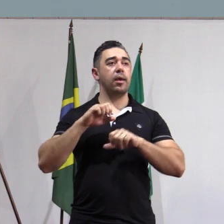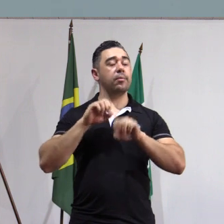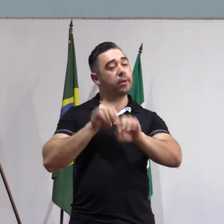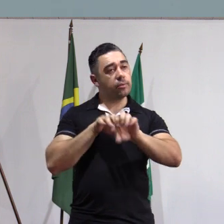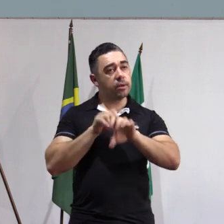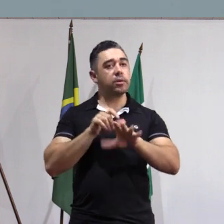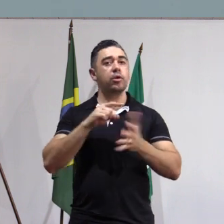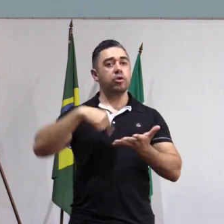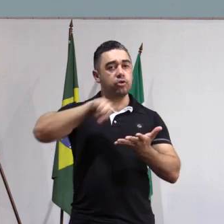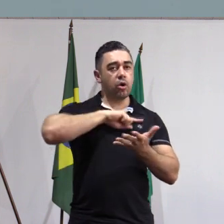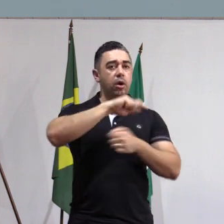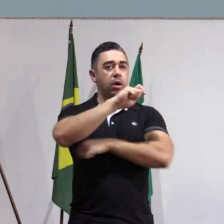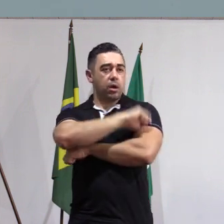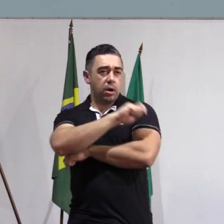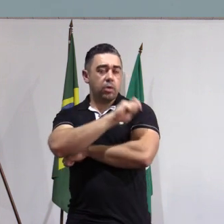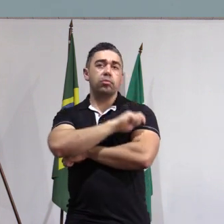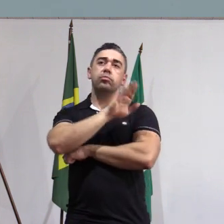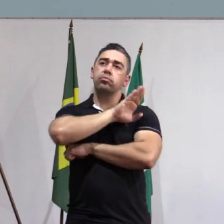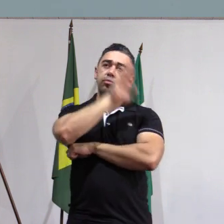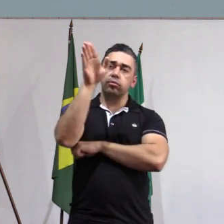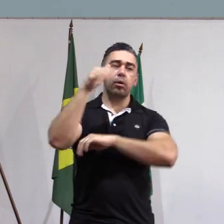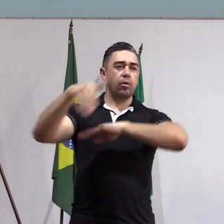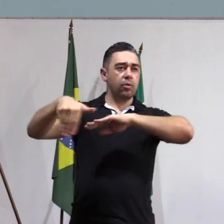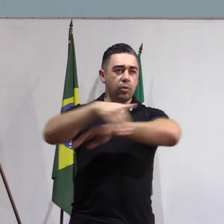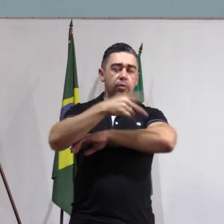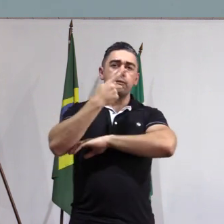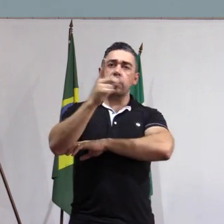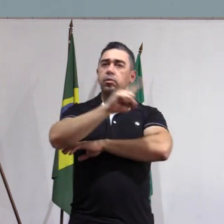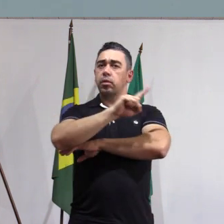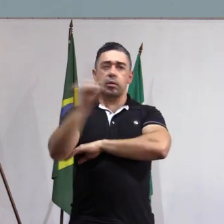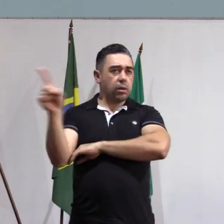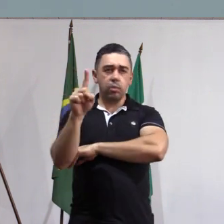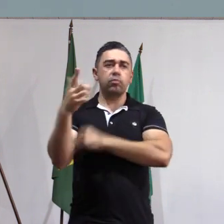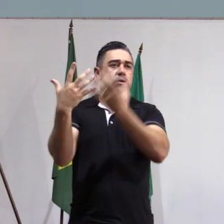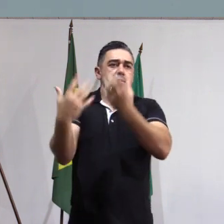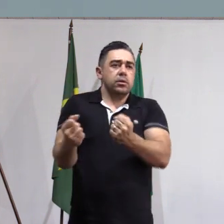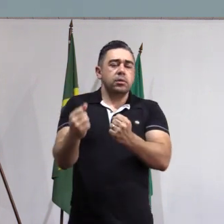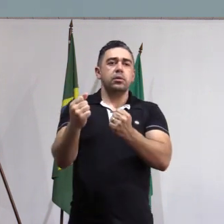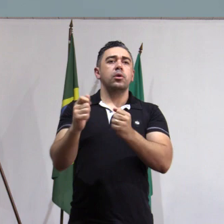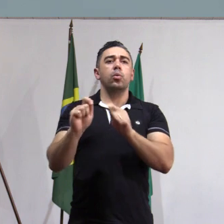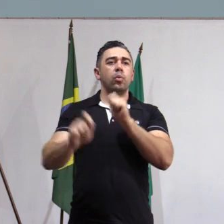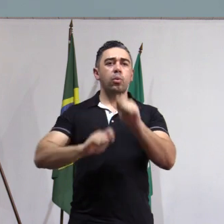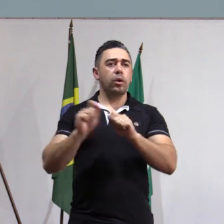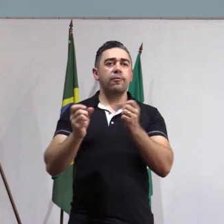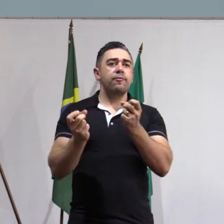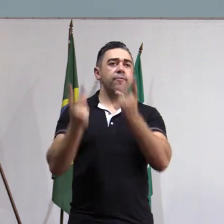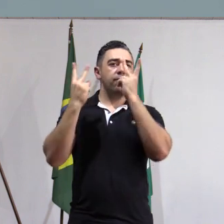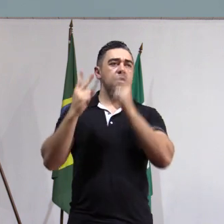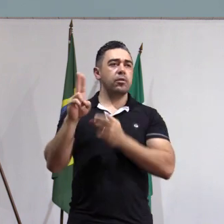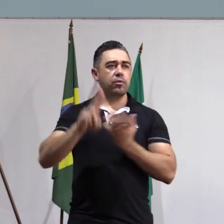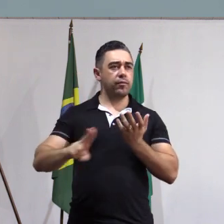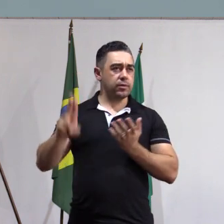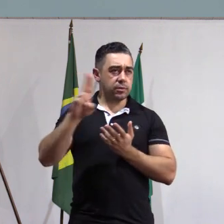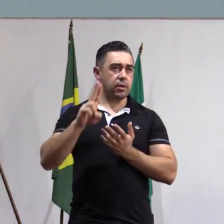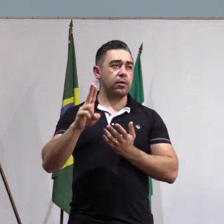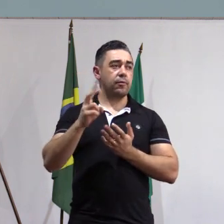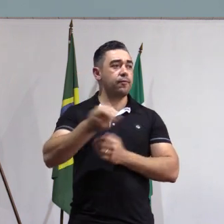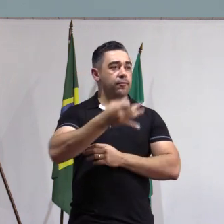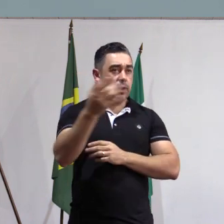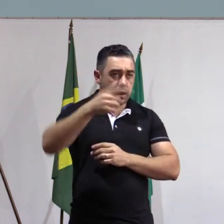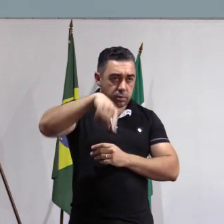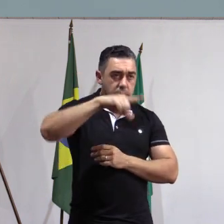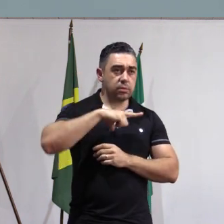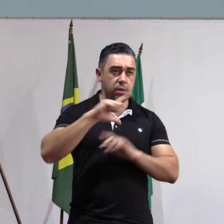ato que nós, estudantes, estaremos na rua dizendo... Não é esse projeto. Não é o projeto de privatização da universidade. Se muitos aqui